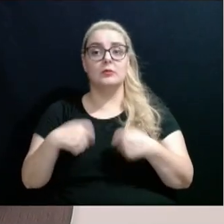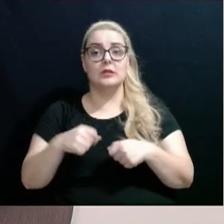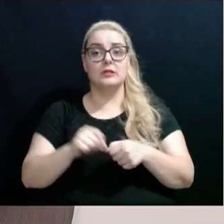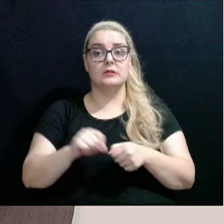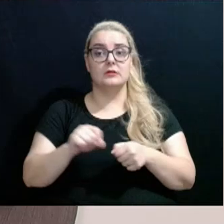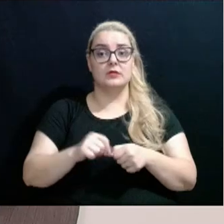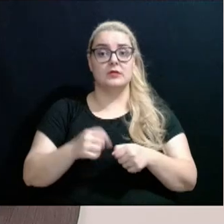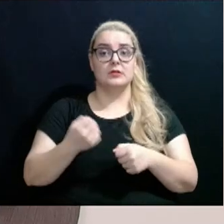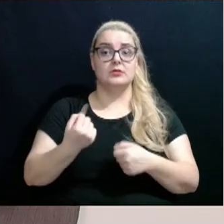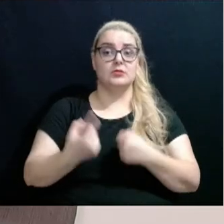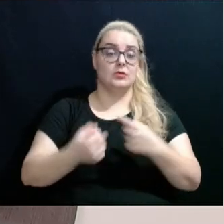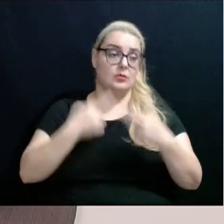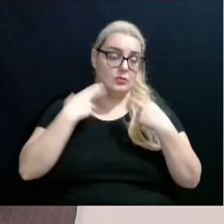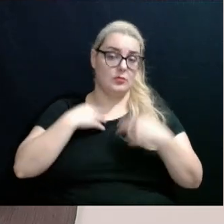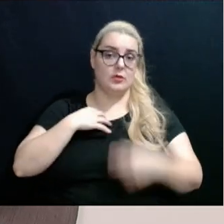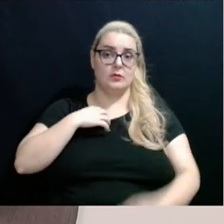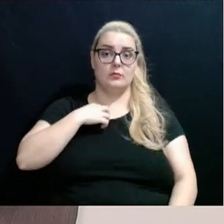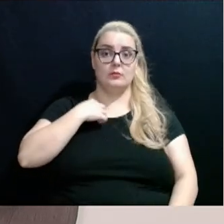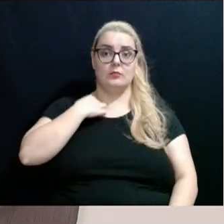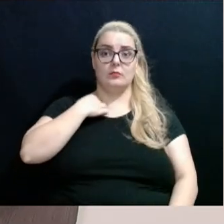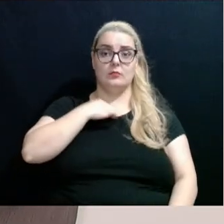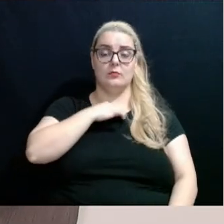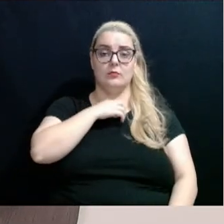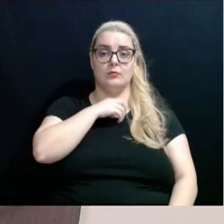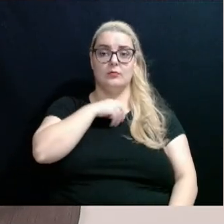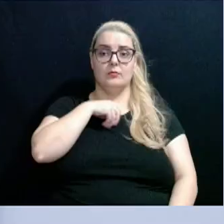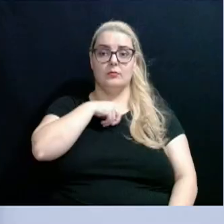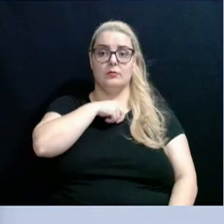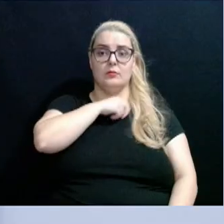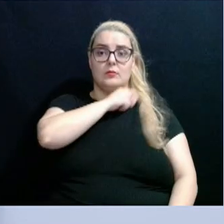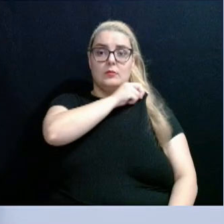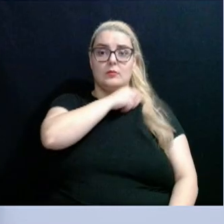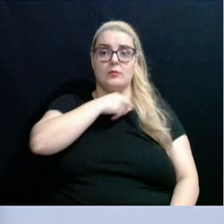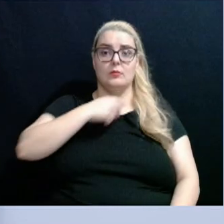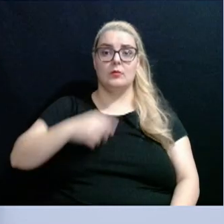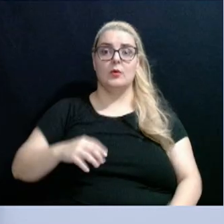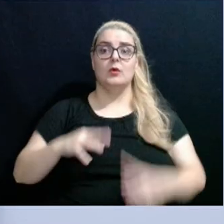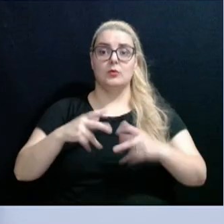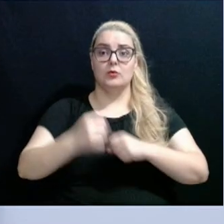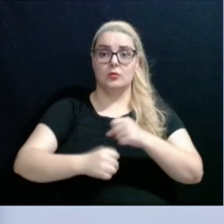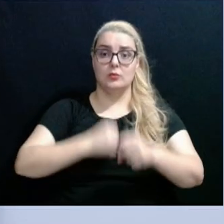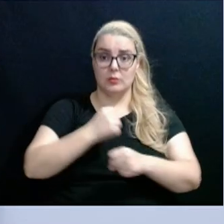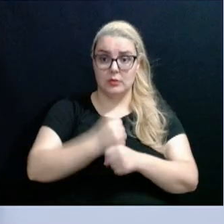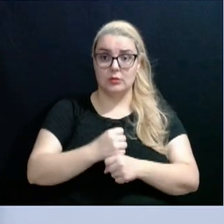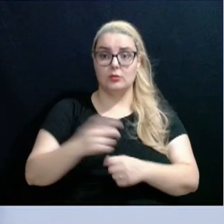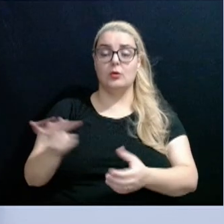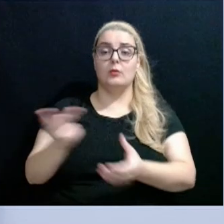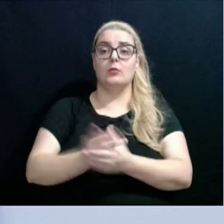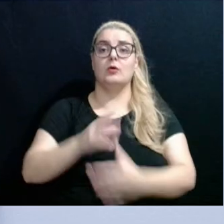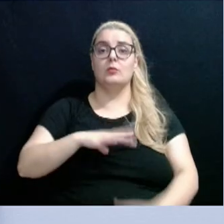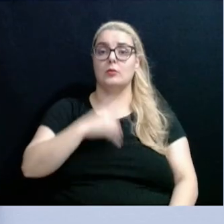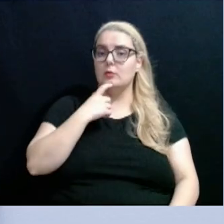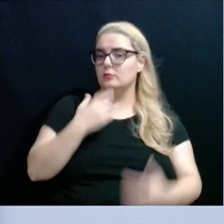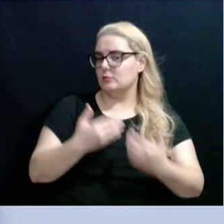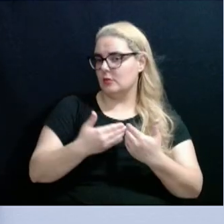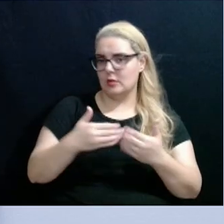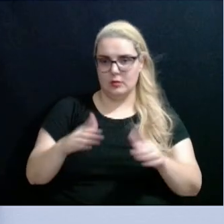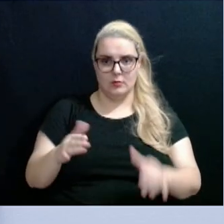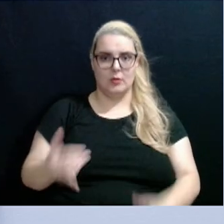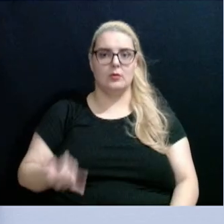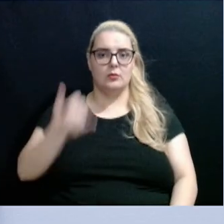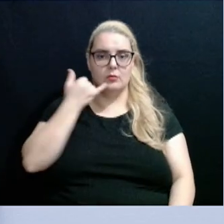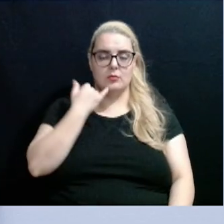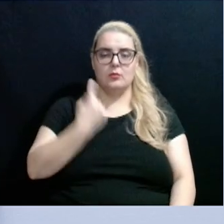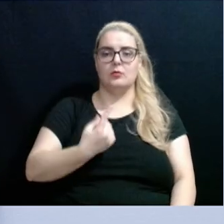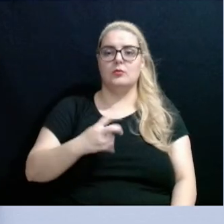alguma reclamação. Tanto nessa época de Páscoa como durante todo o ano, o Procon Campinas está à disposição pelo telefone